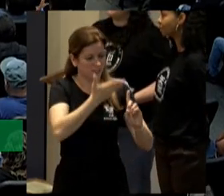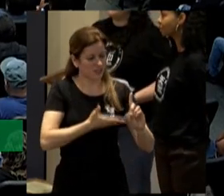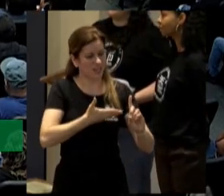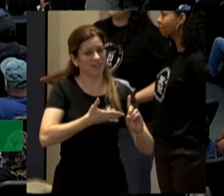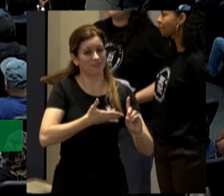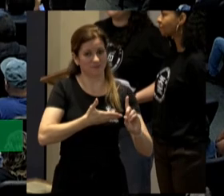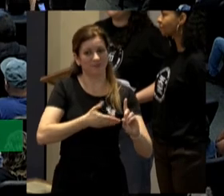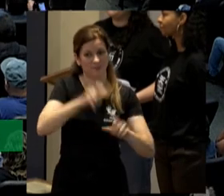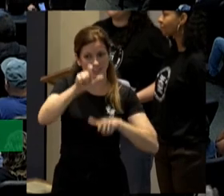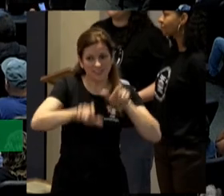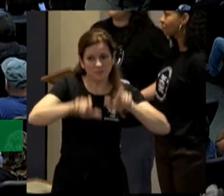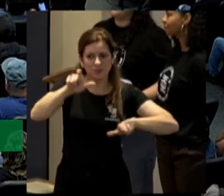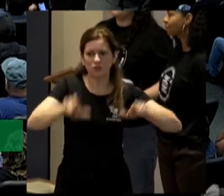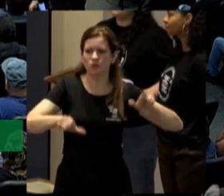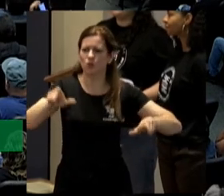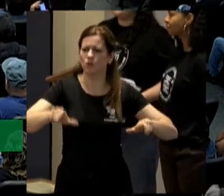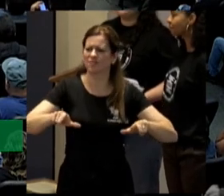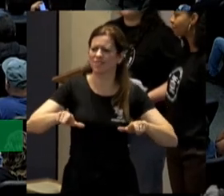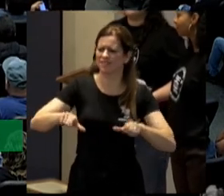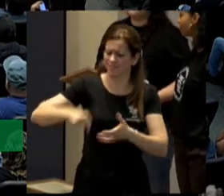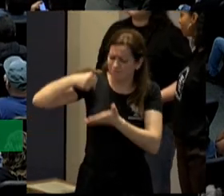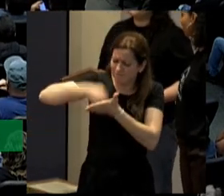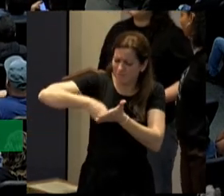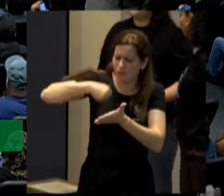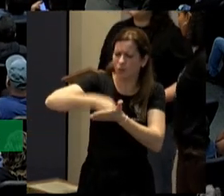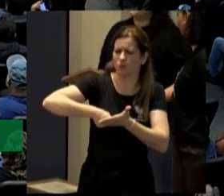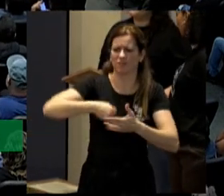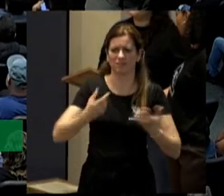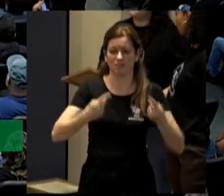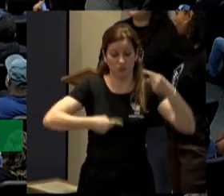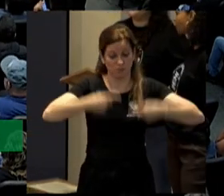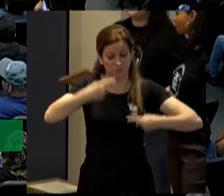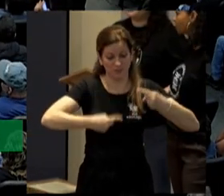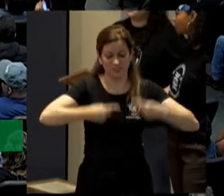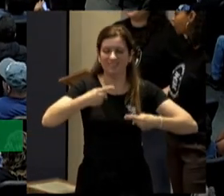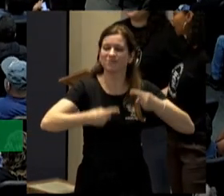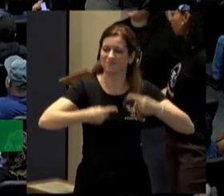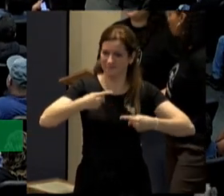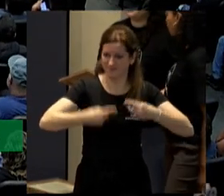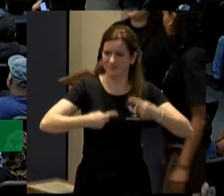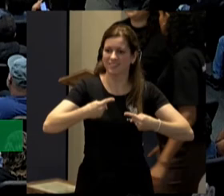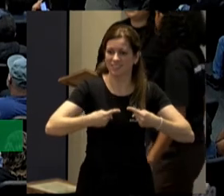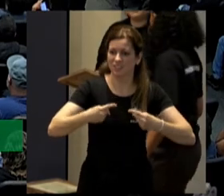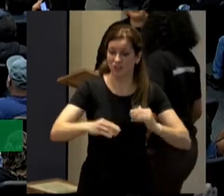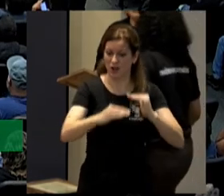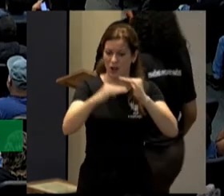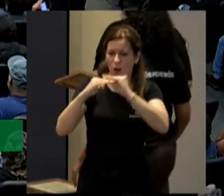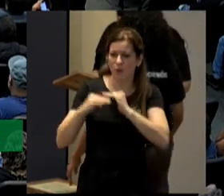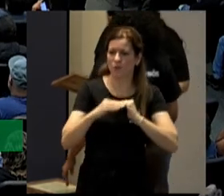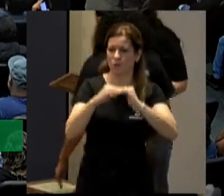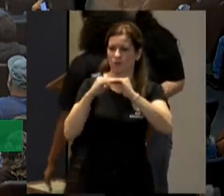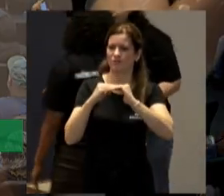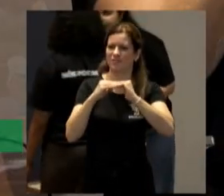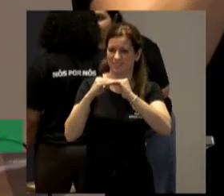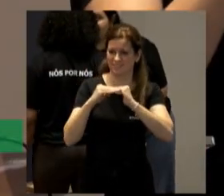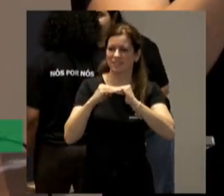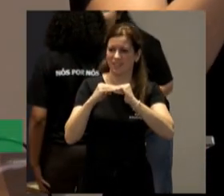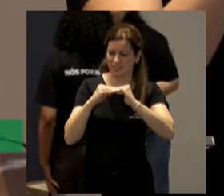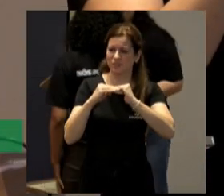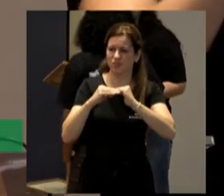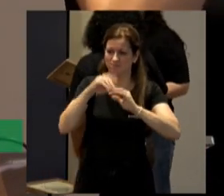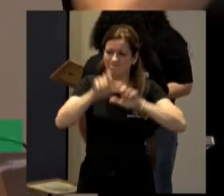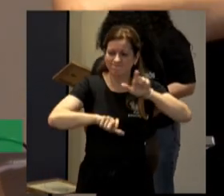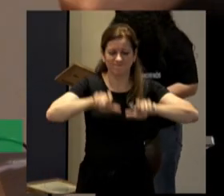do processo da construção de políticas públicas de promoção de igualdade racial na rede de ensino